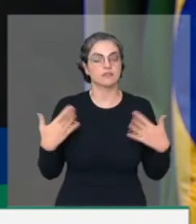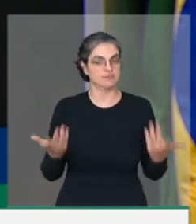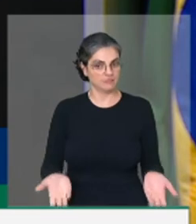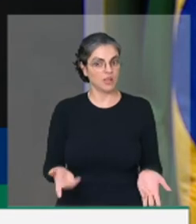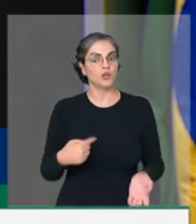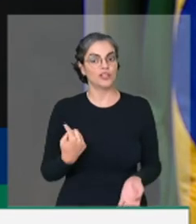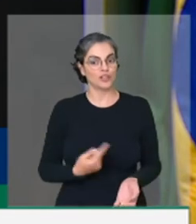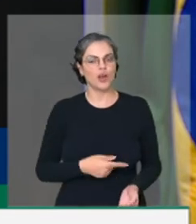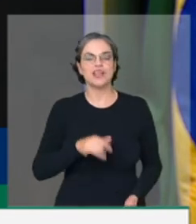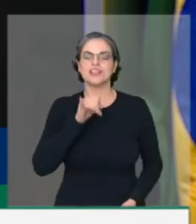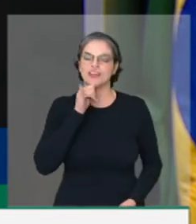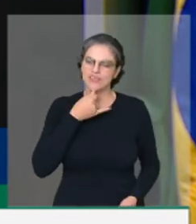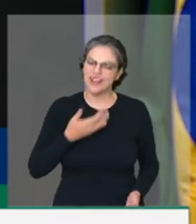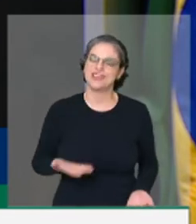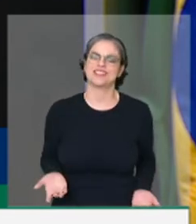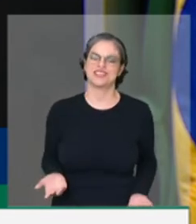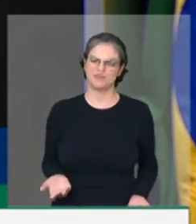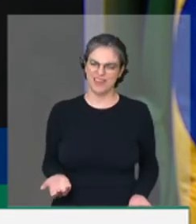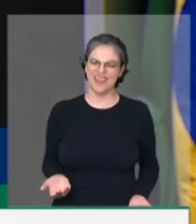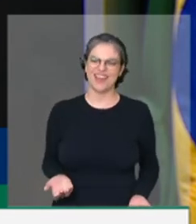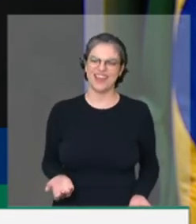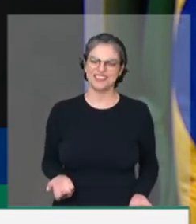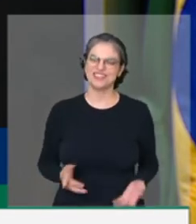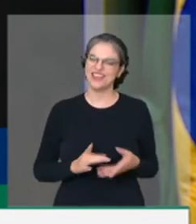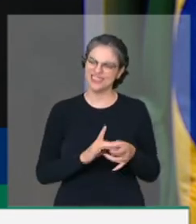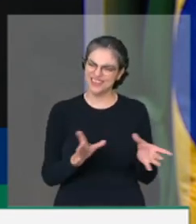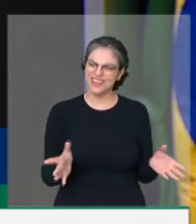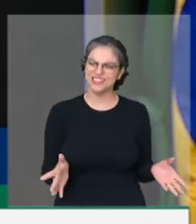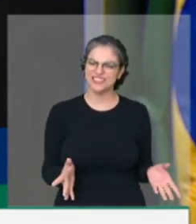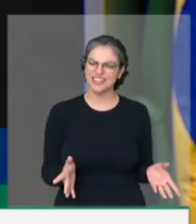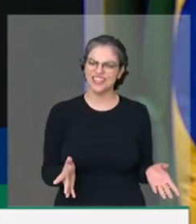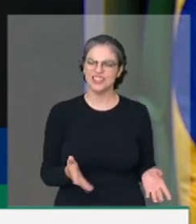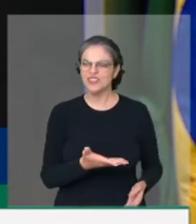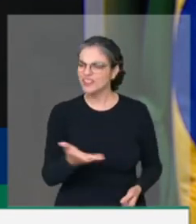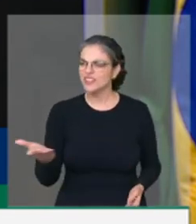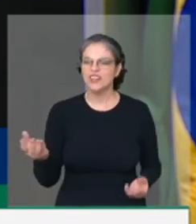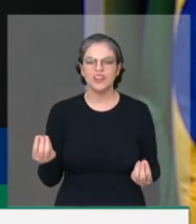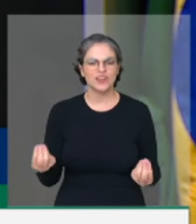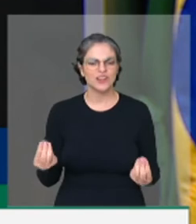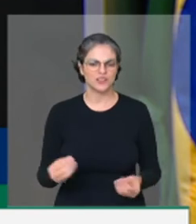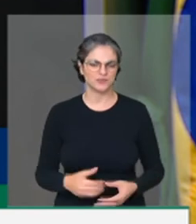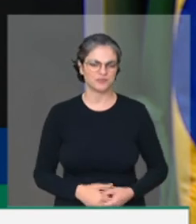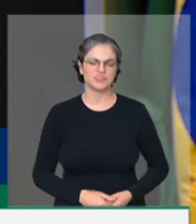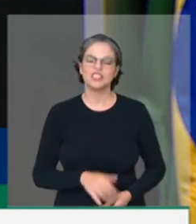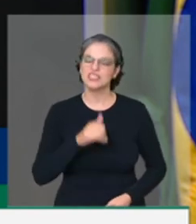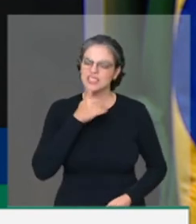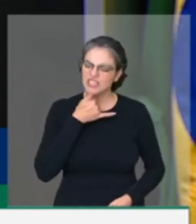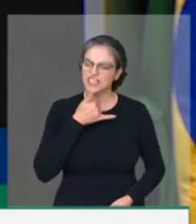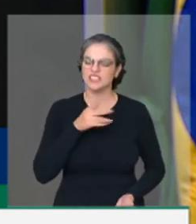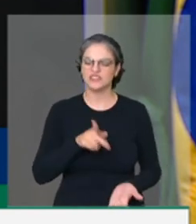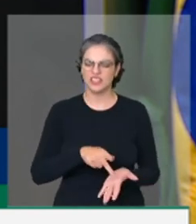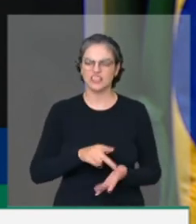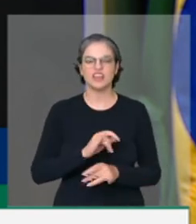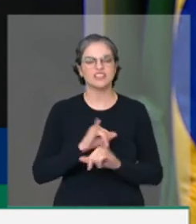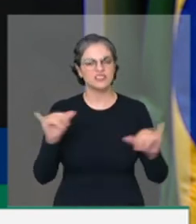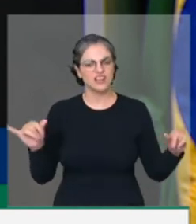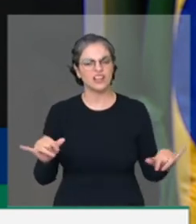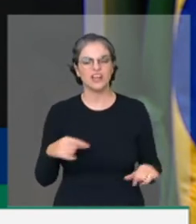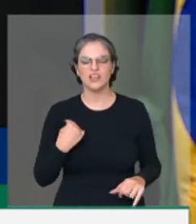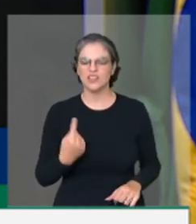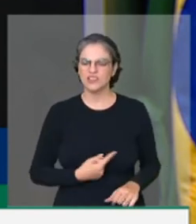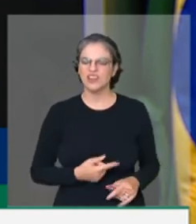estamos, infelizmente, passando a mão, deputado general Girão. Conclui, deputado. É triste registrar isso, já estou concluindo.